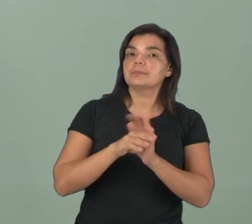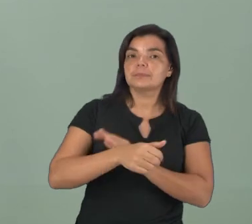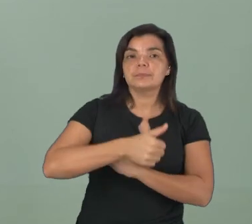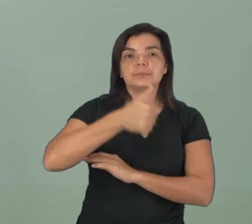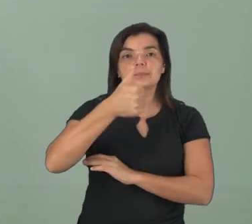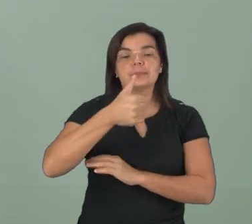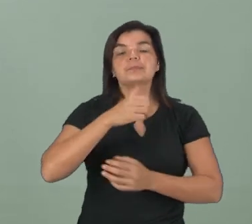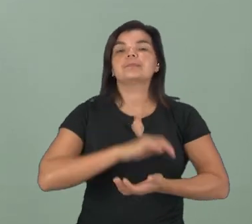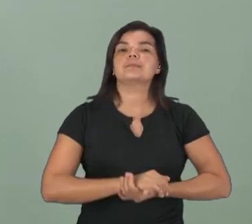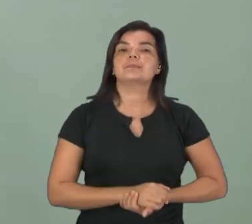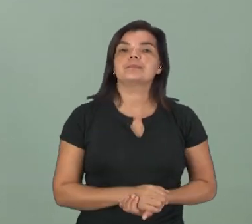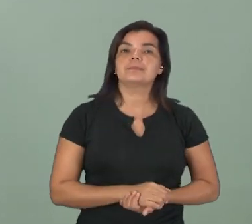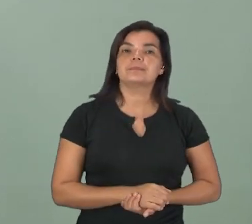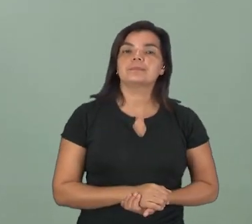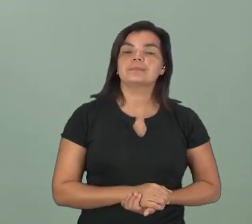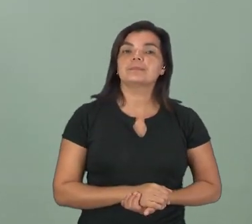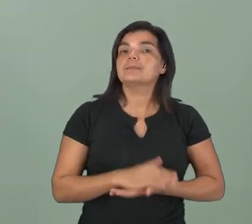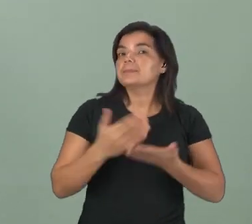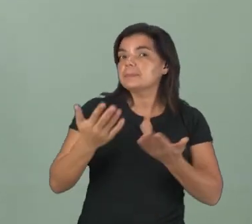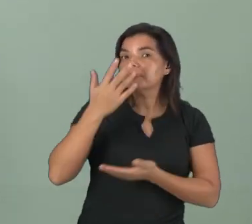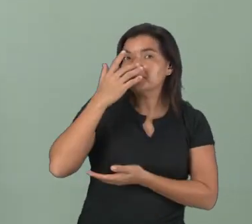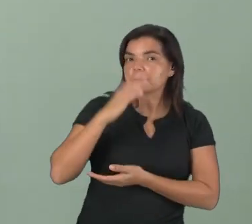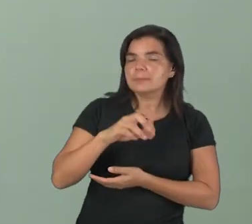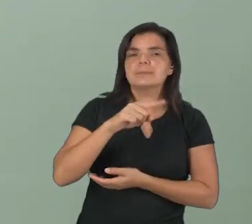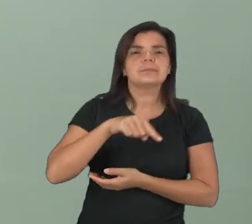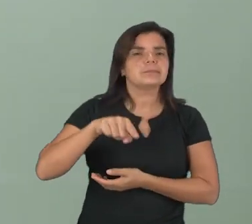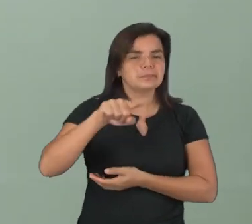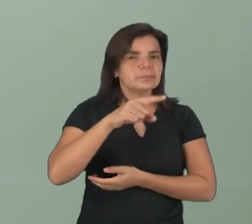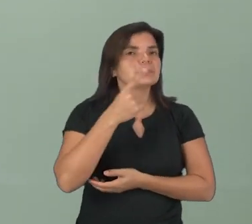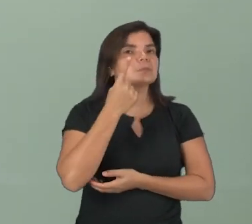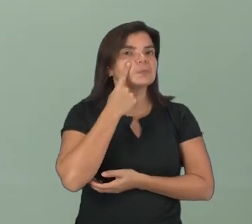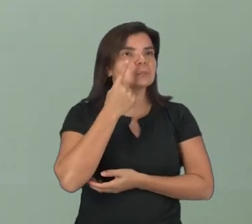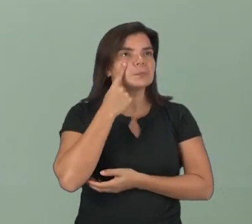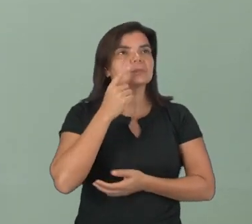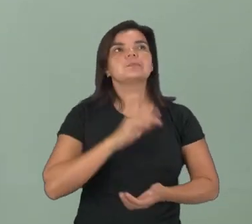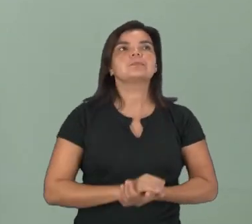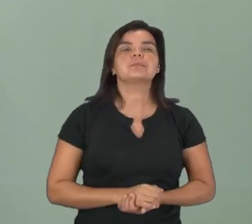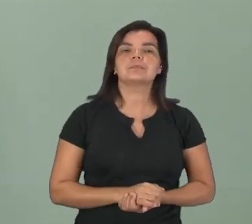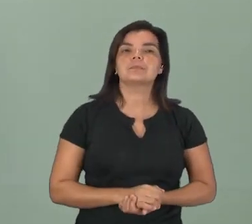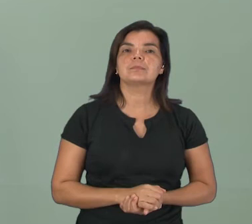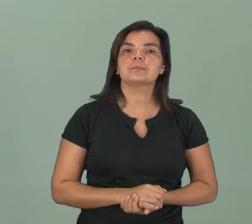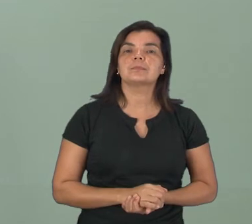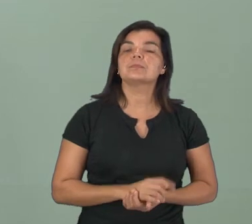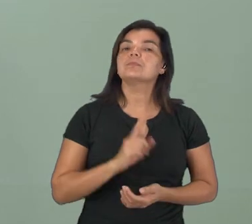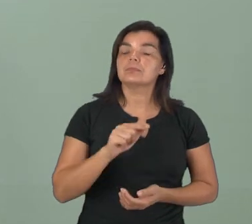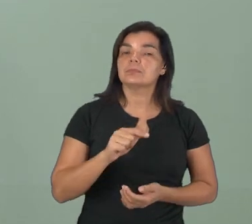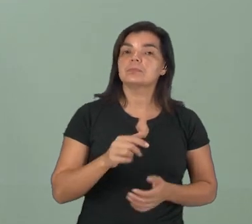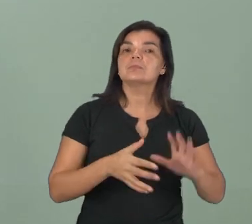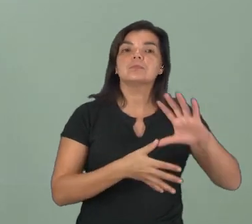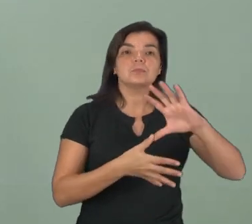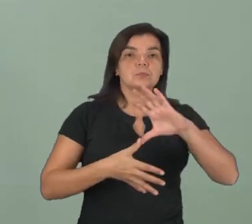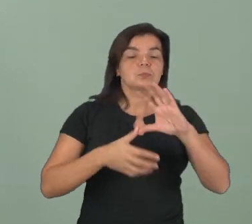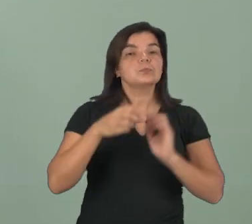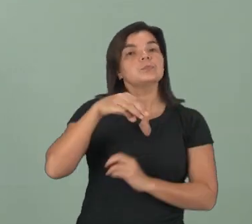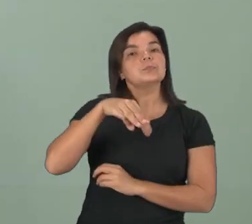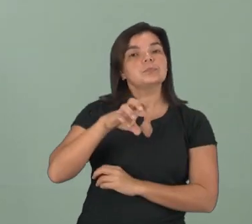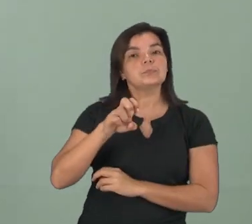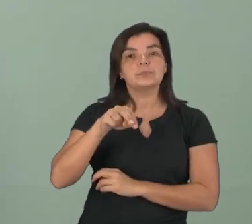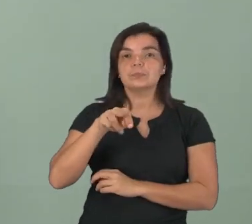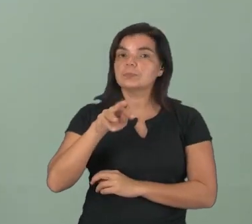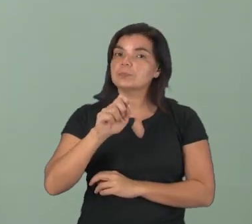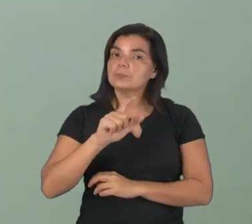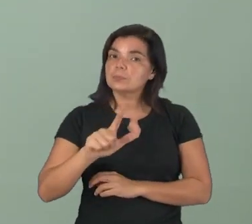primeiro. Então, crianças, vocês observaram? Isso aqui, criança, é um mapa mental. O